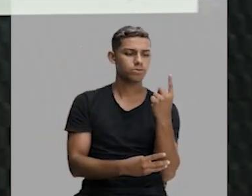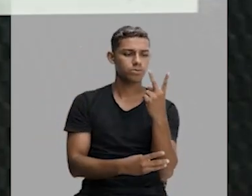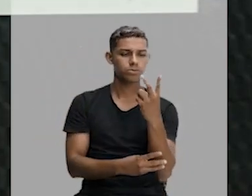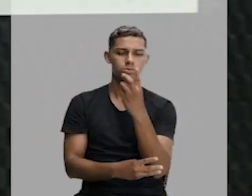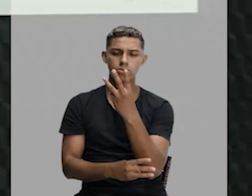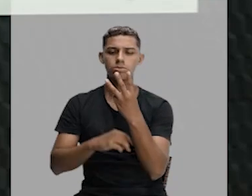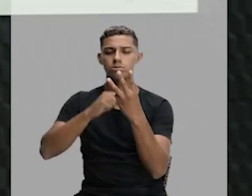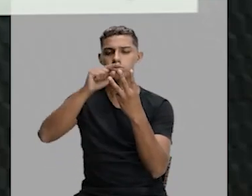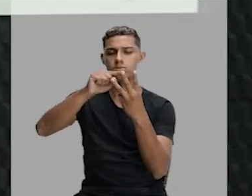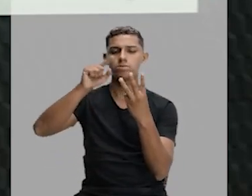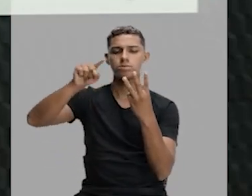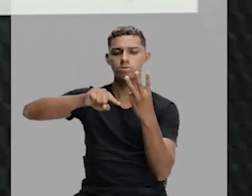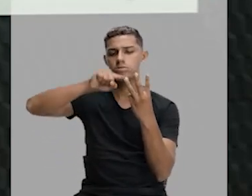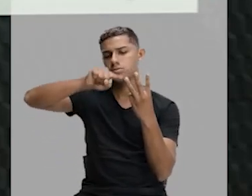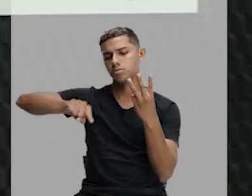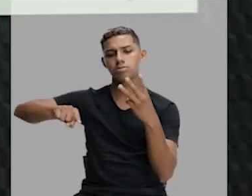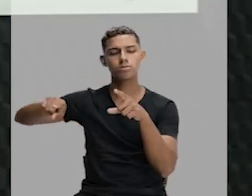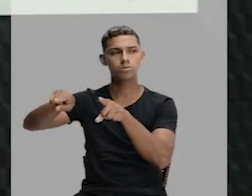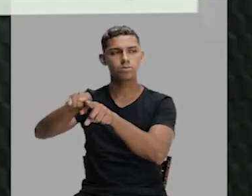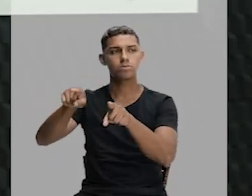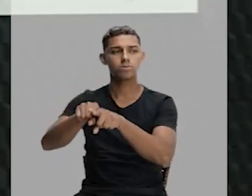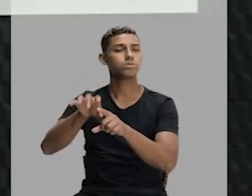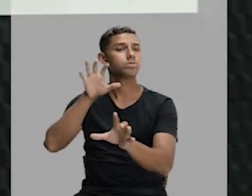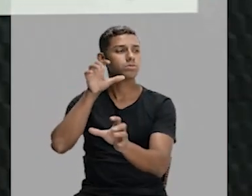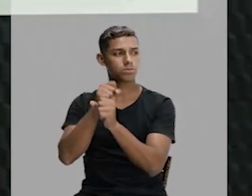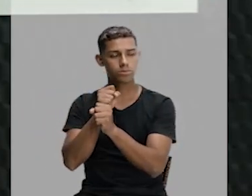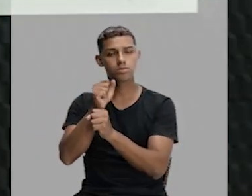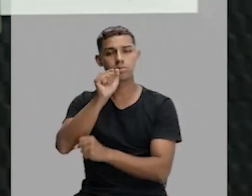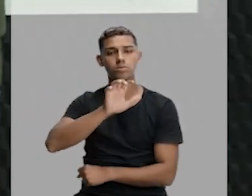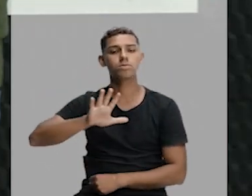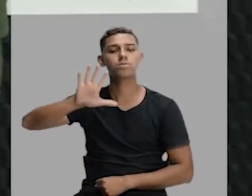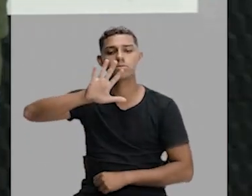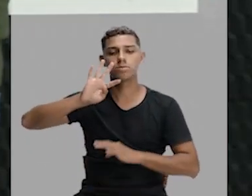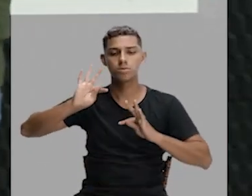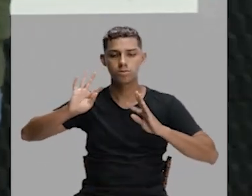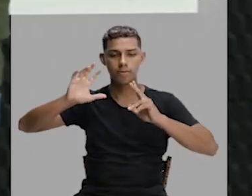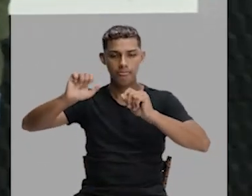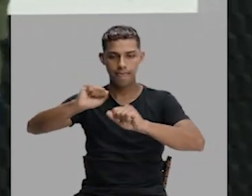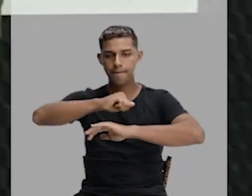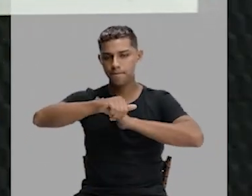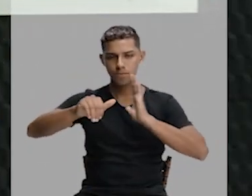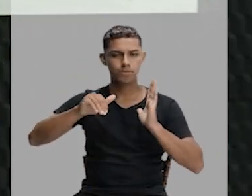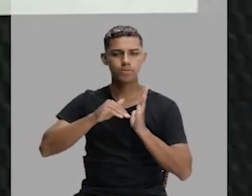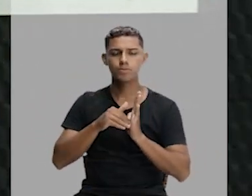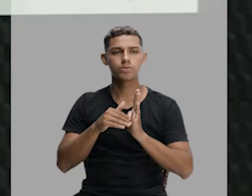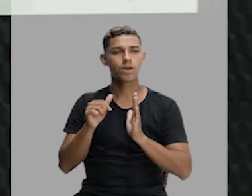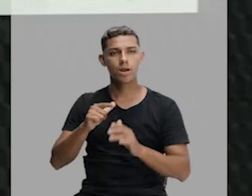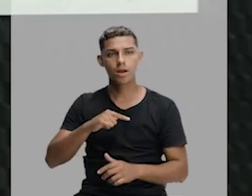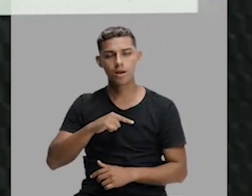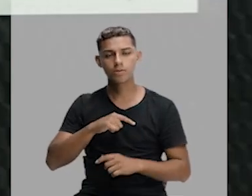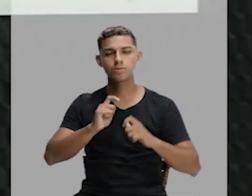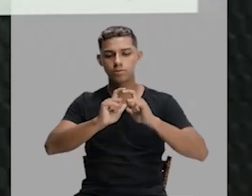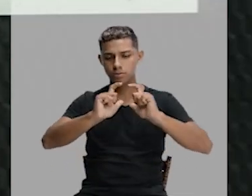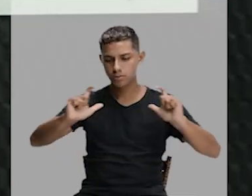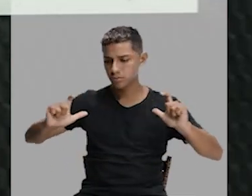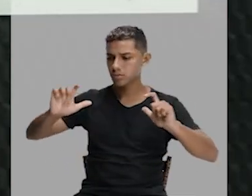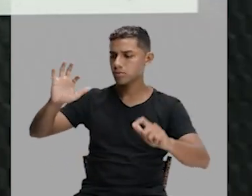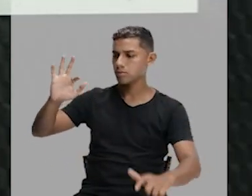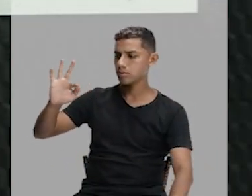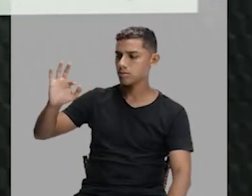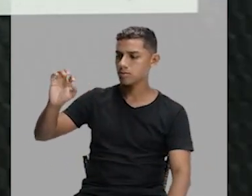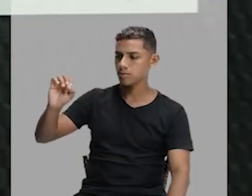eu tenho. Beleza? Então você calcula a área total através da fórmula da área das